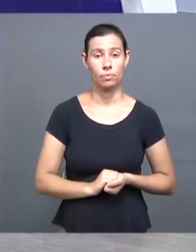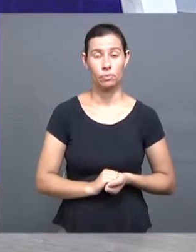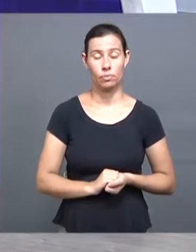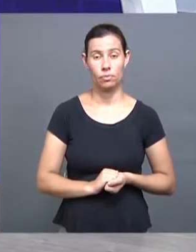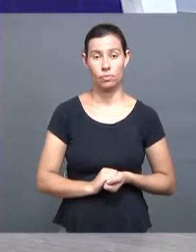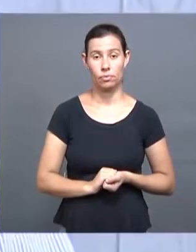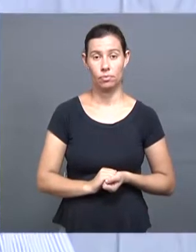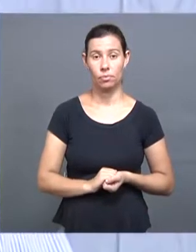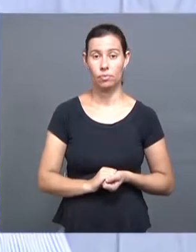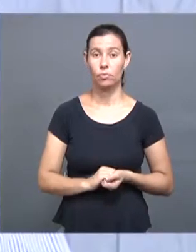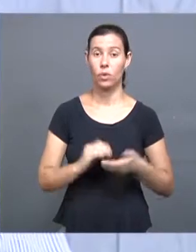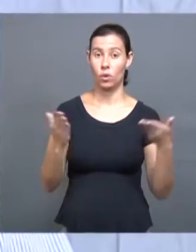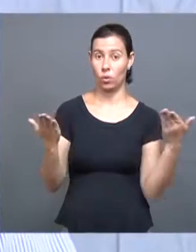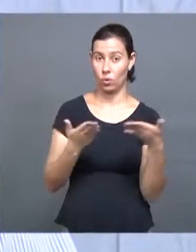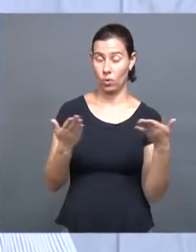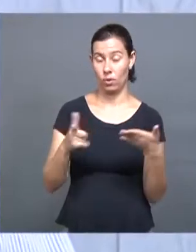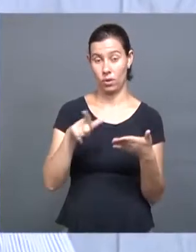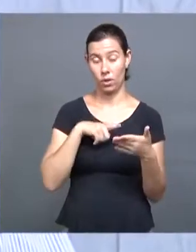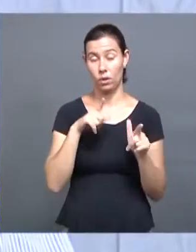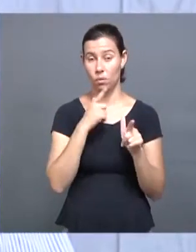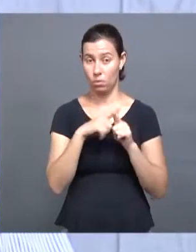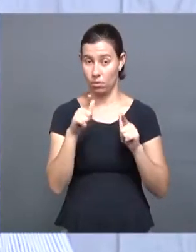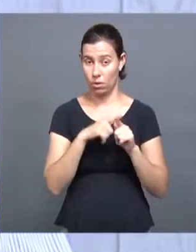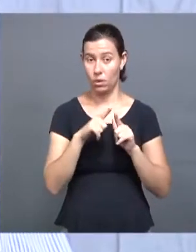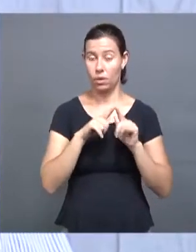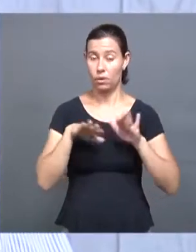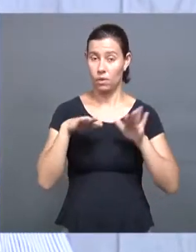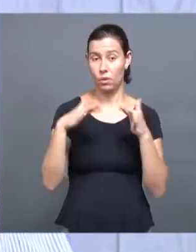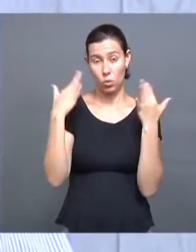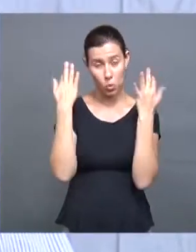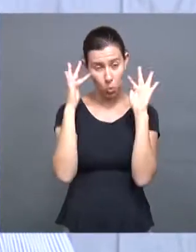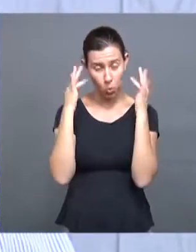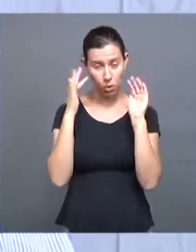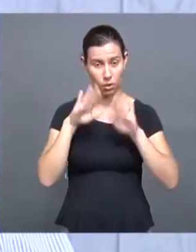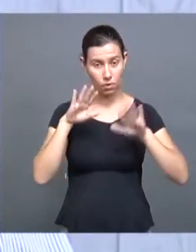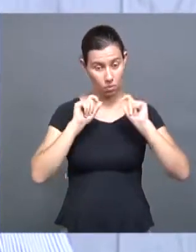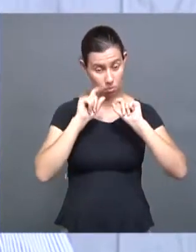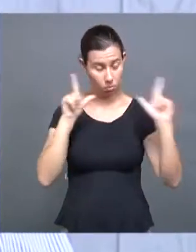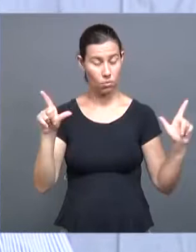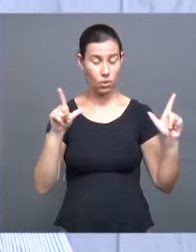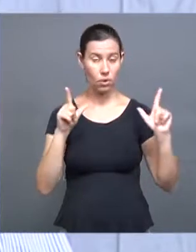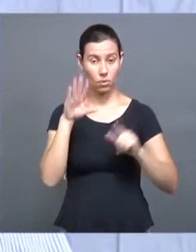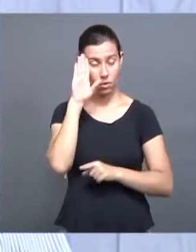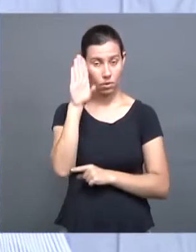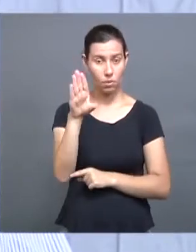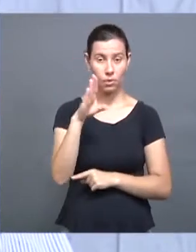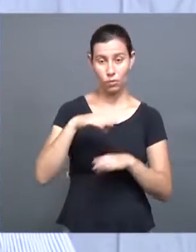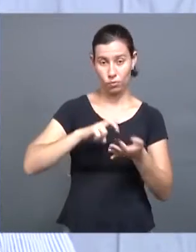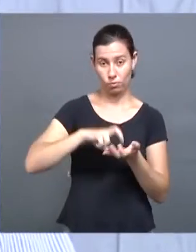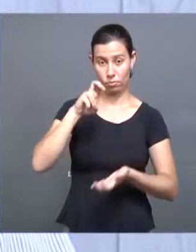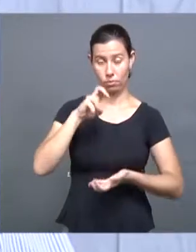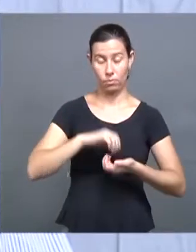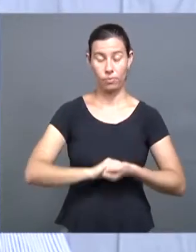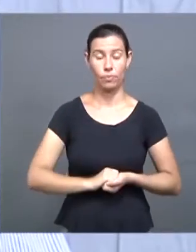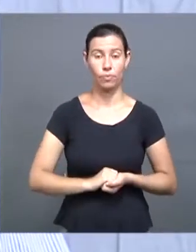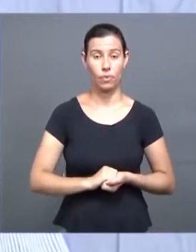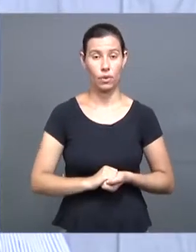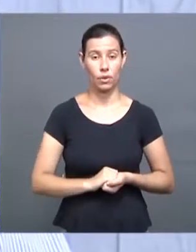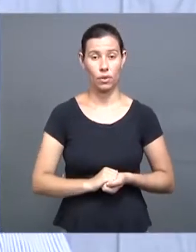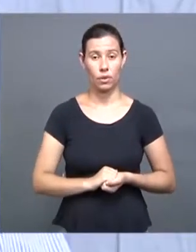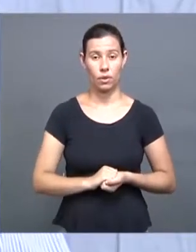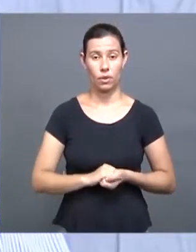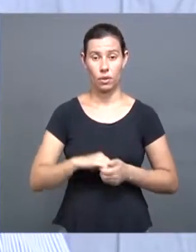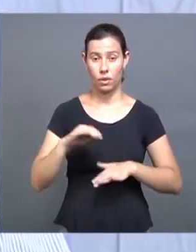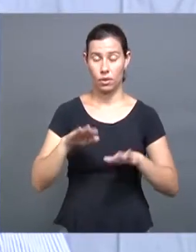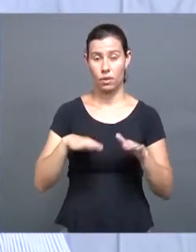problema que é comum na população e que pode dar dor de cabeça ao acordar, principalmente no começo da manhã, é a apneia obstrutiva do